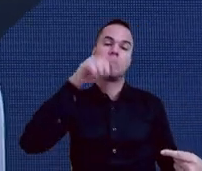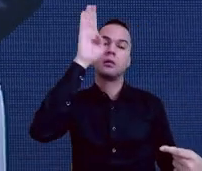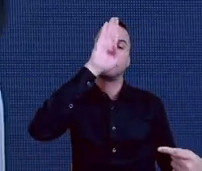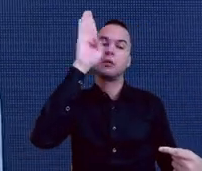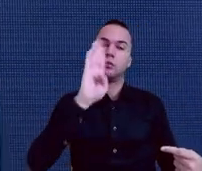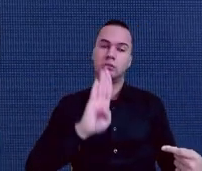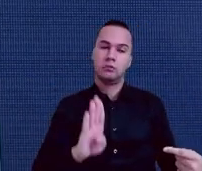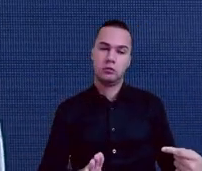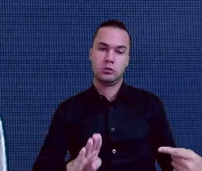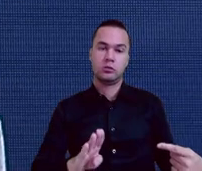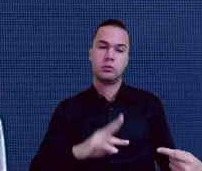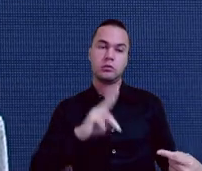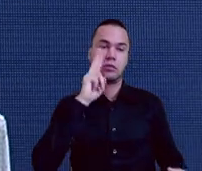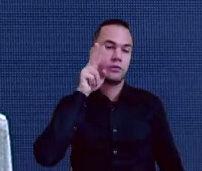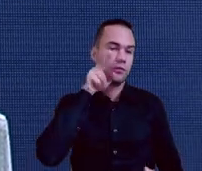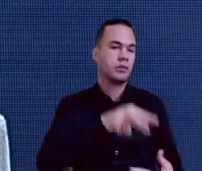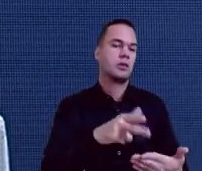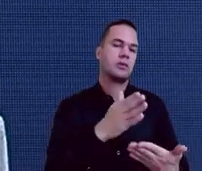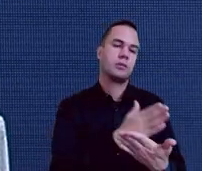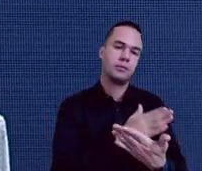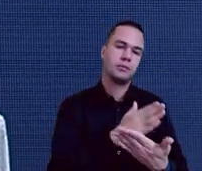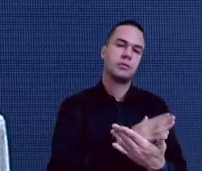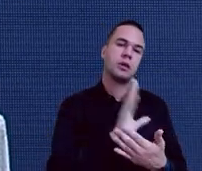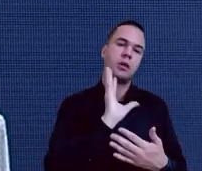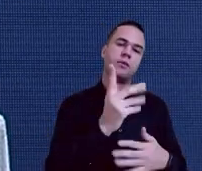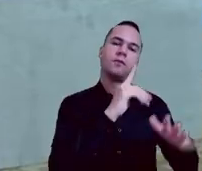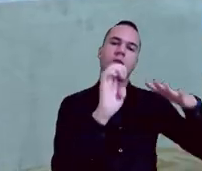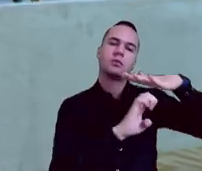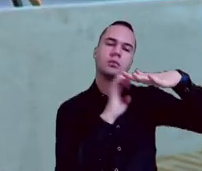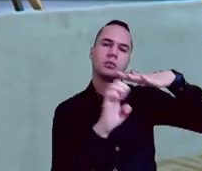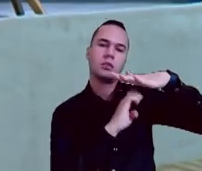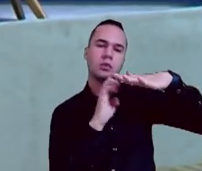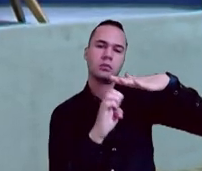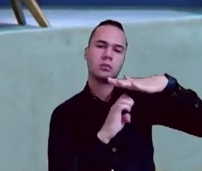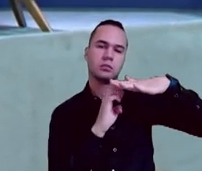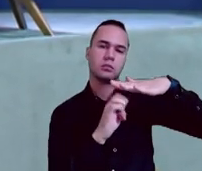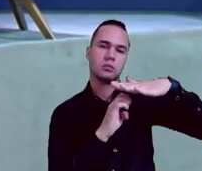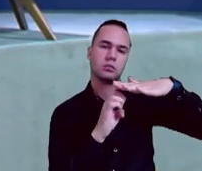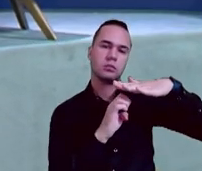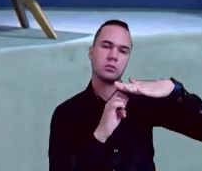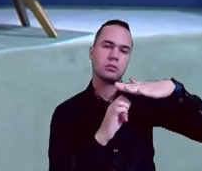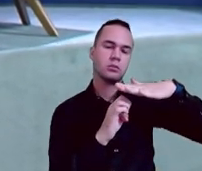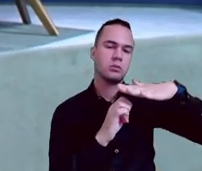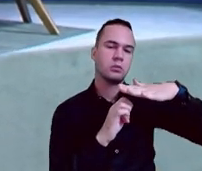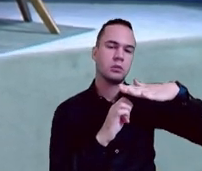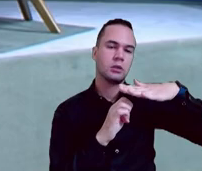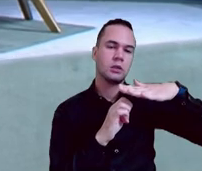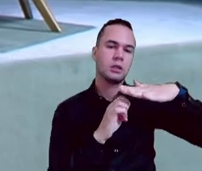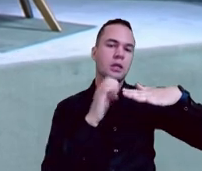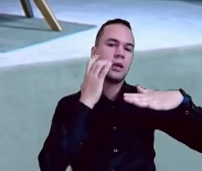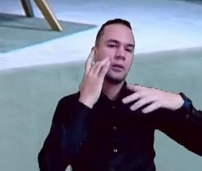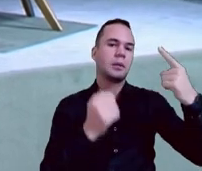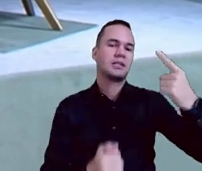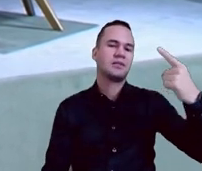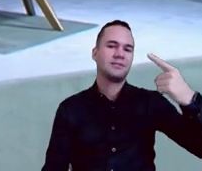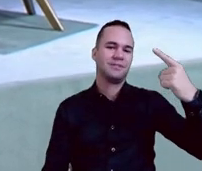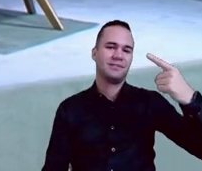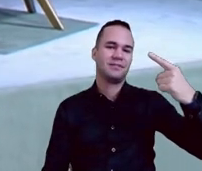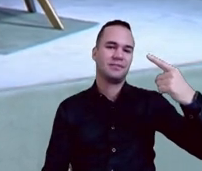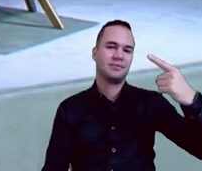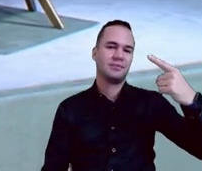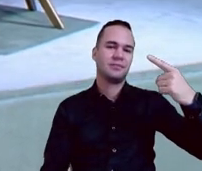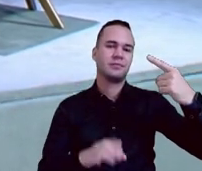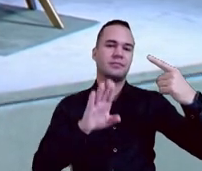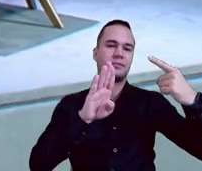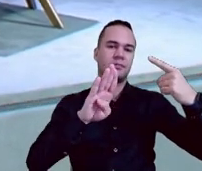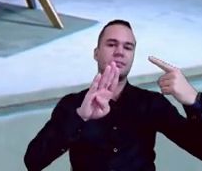a ver casos casos de empresas talvez a primeira do setor aí foi a Buscapé que